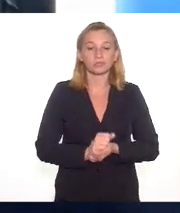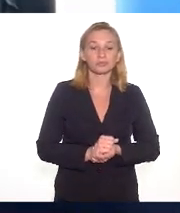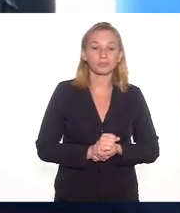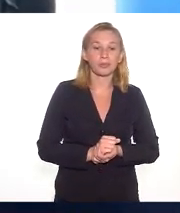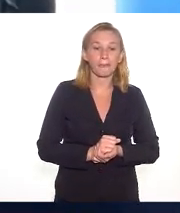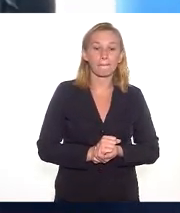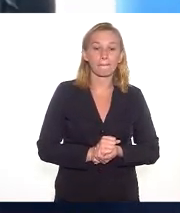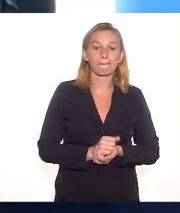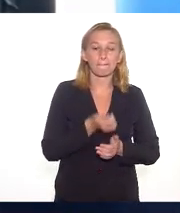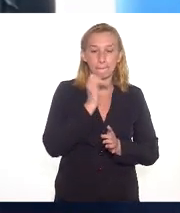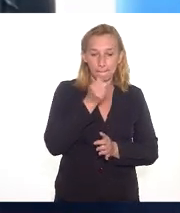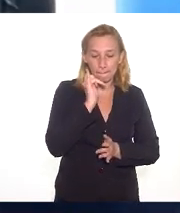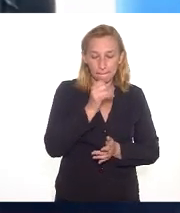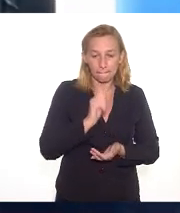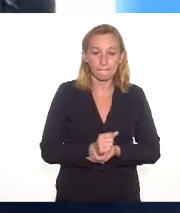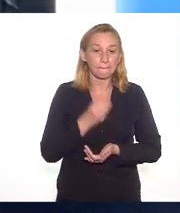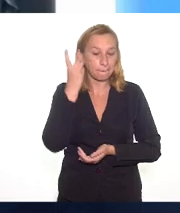favorável. Relatores.